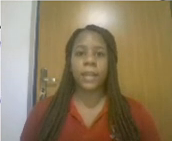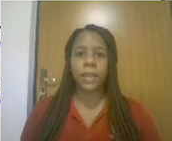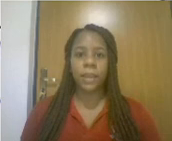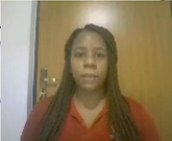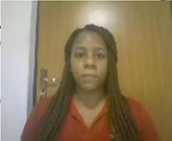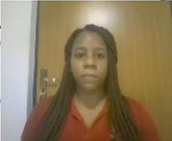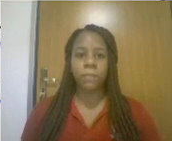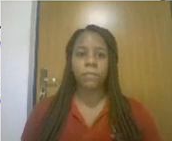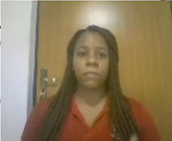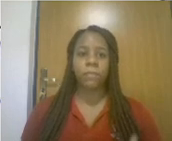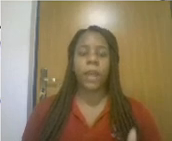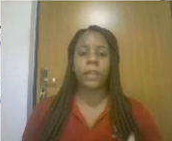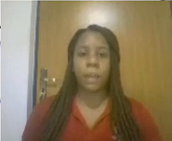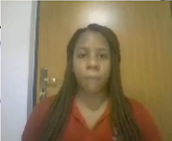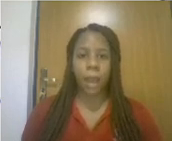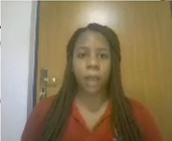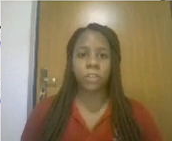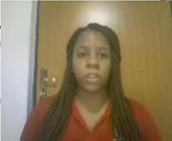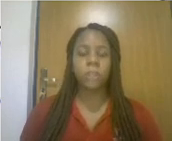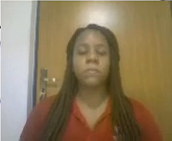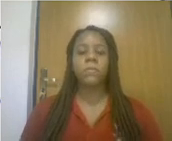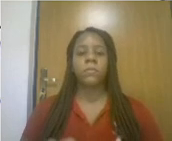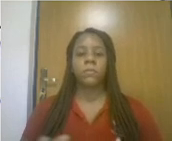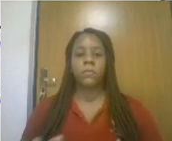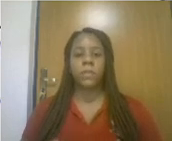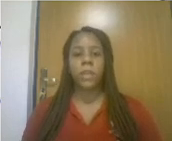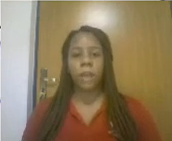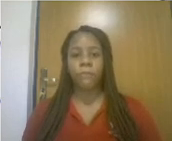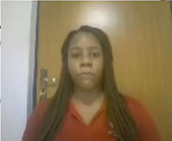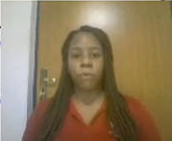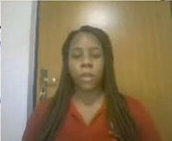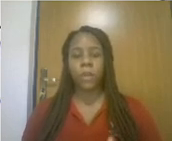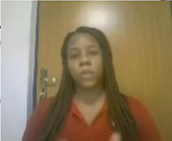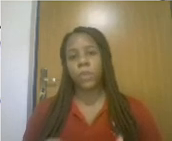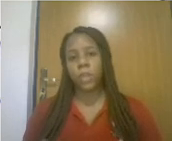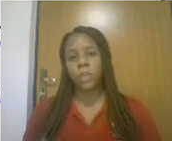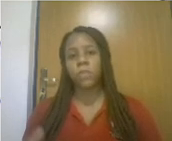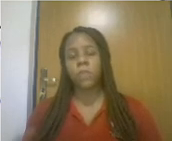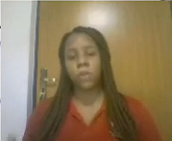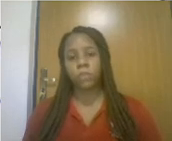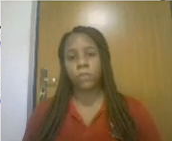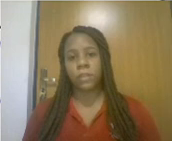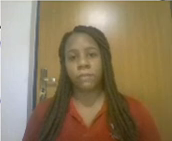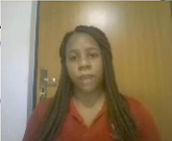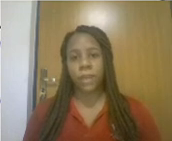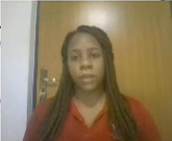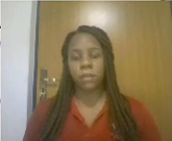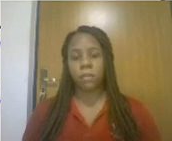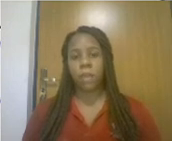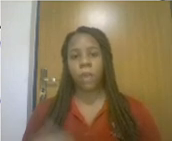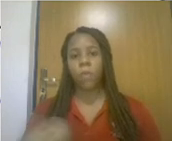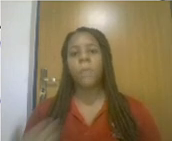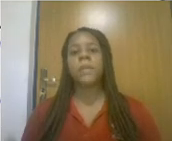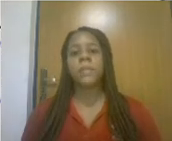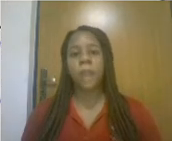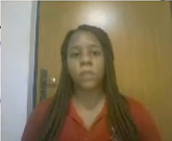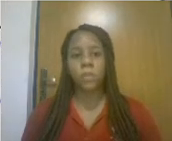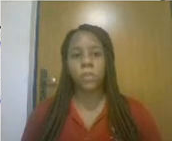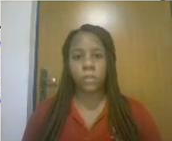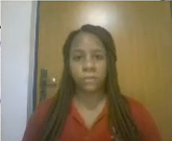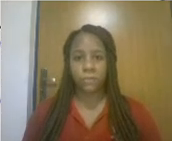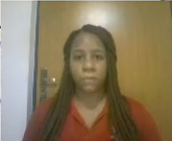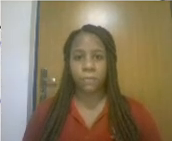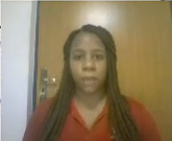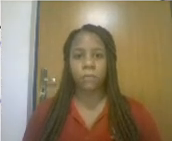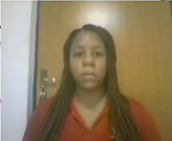a linha, né, da margem e a folha, e o início ou da onde você vai começar o